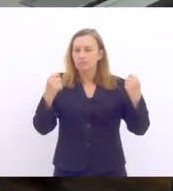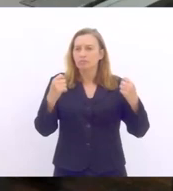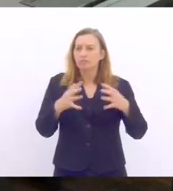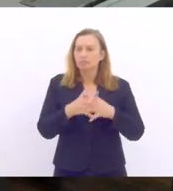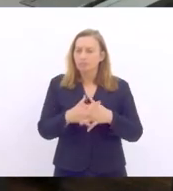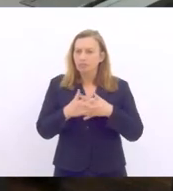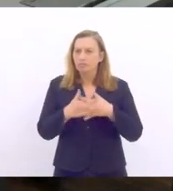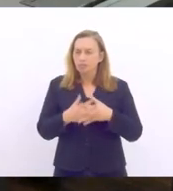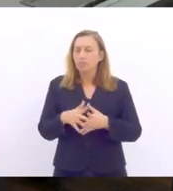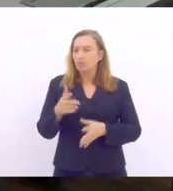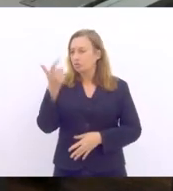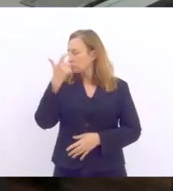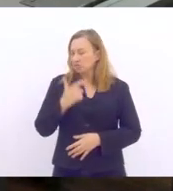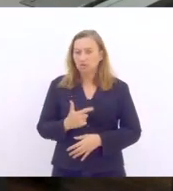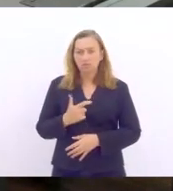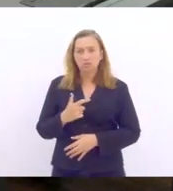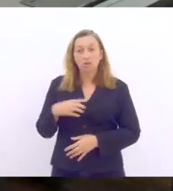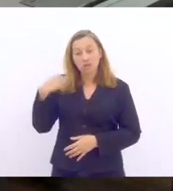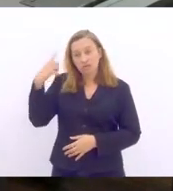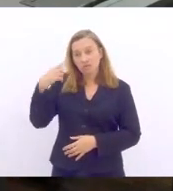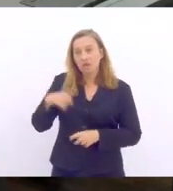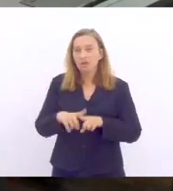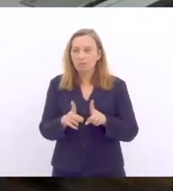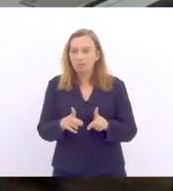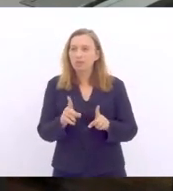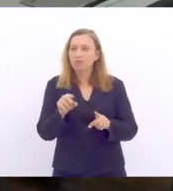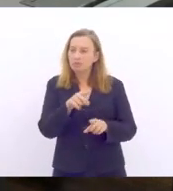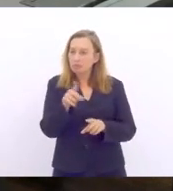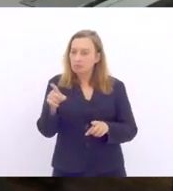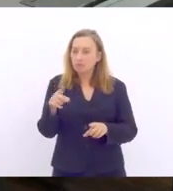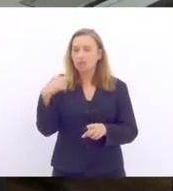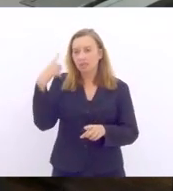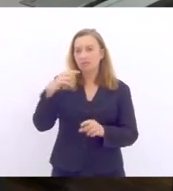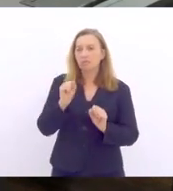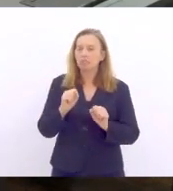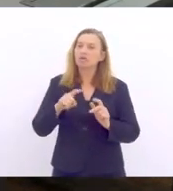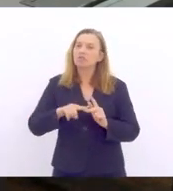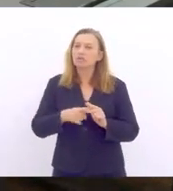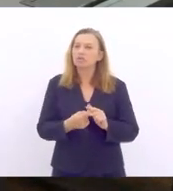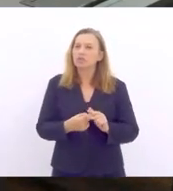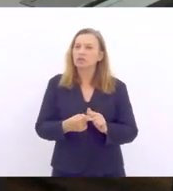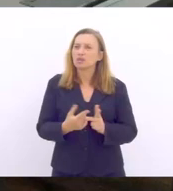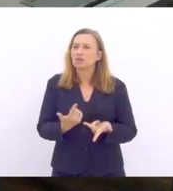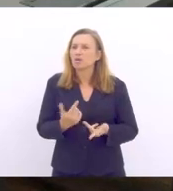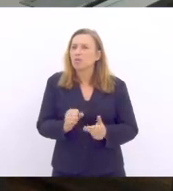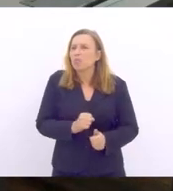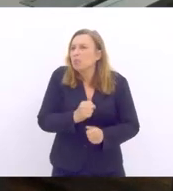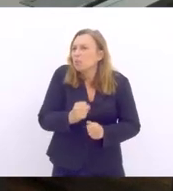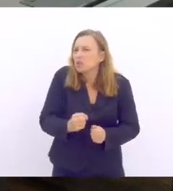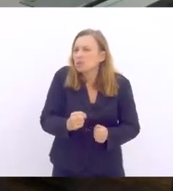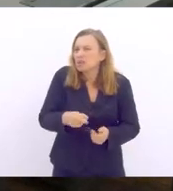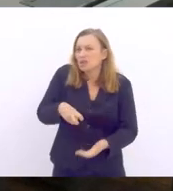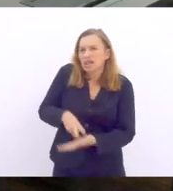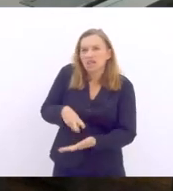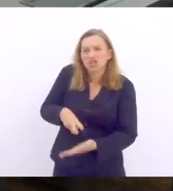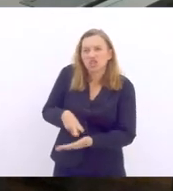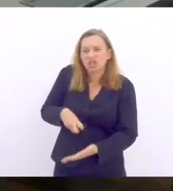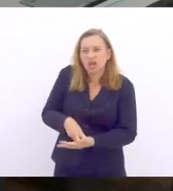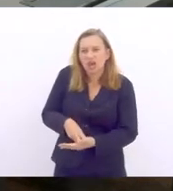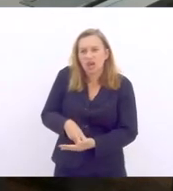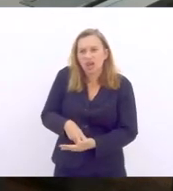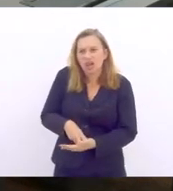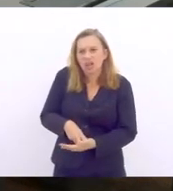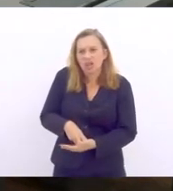Eu não sou advogado, mas o advogado aqui pode me corrigir. Nós não temos poder de punição. Nós